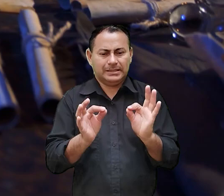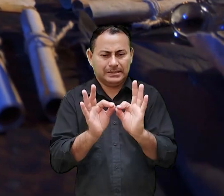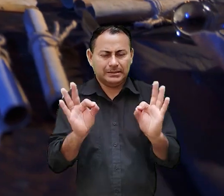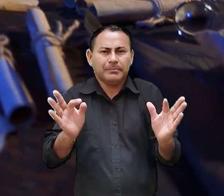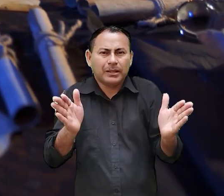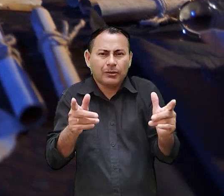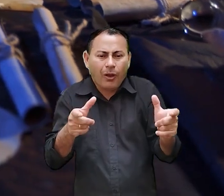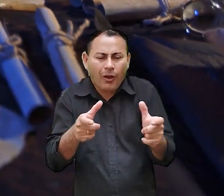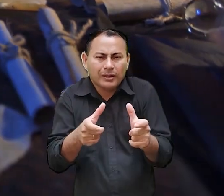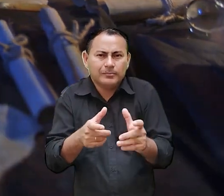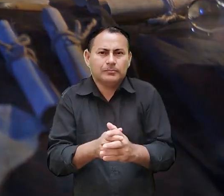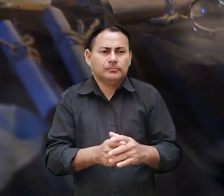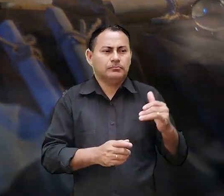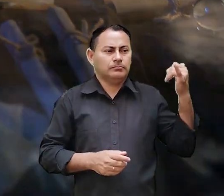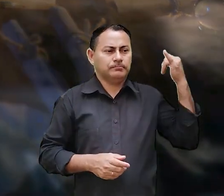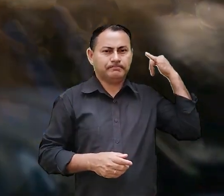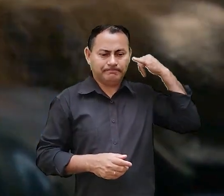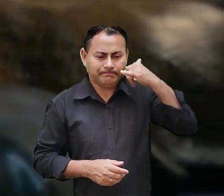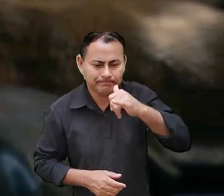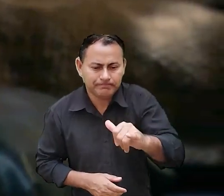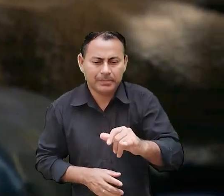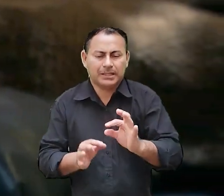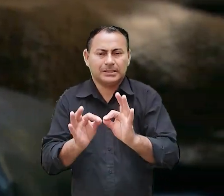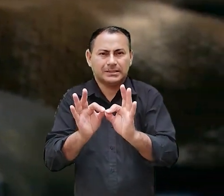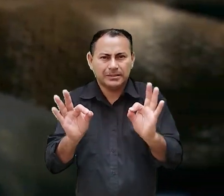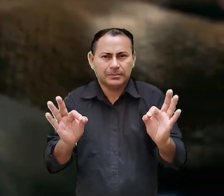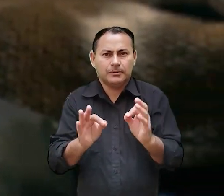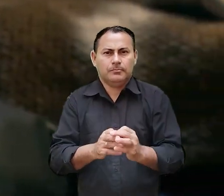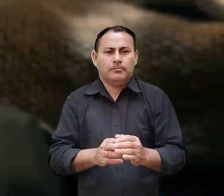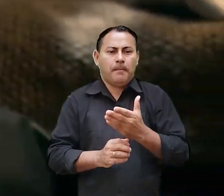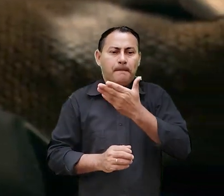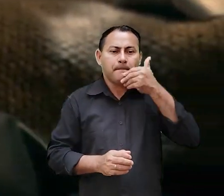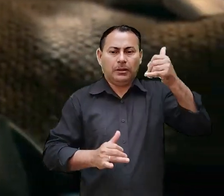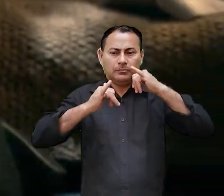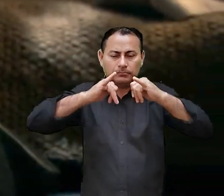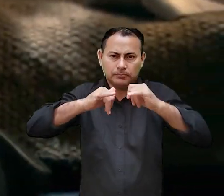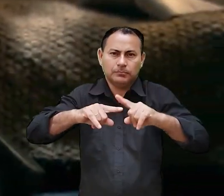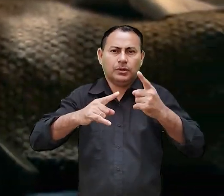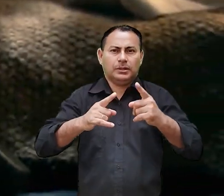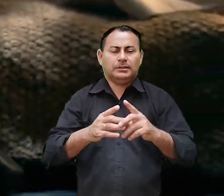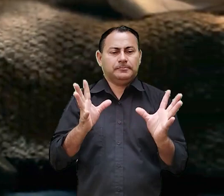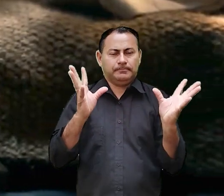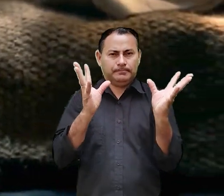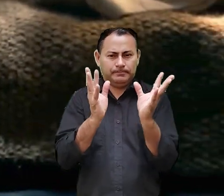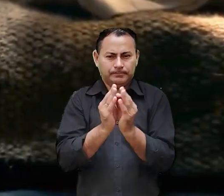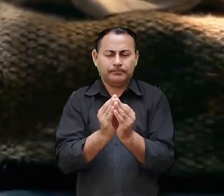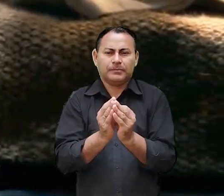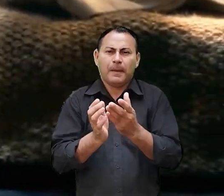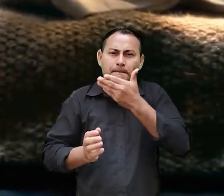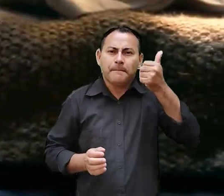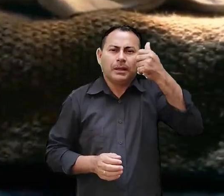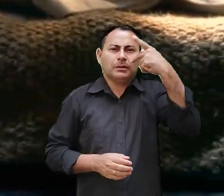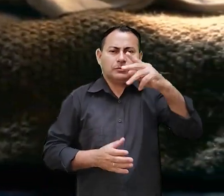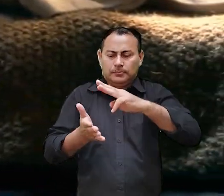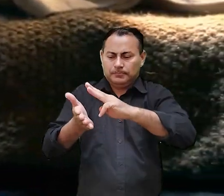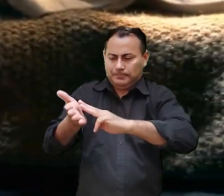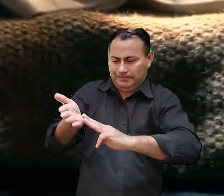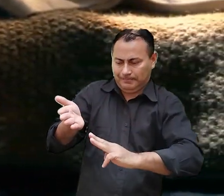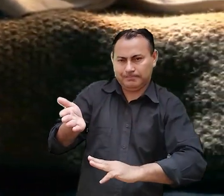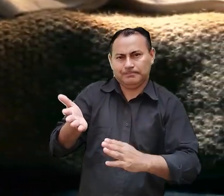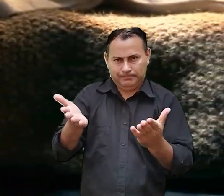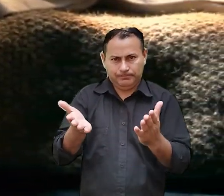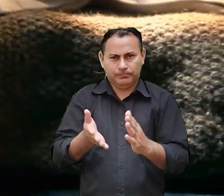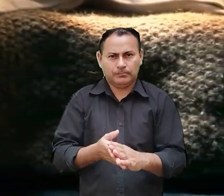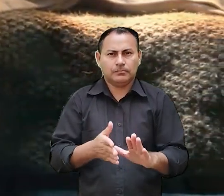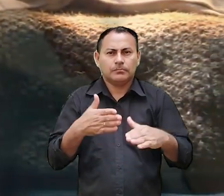menores Pode ser que os profetas menores tenham sido melhores pregadores que os maiores pois sintetizaram melhor suas